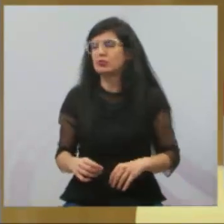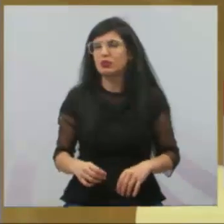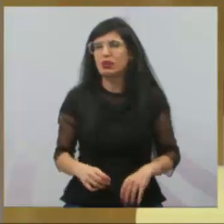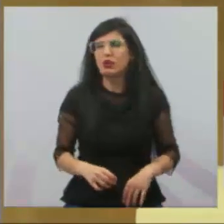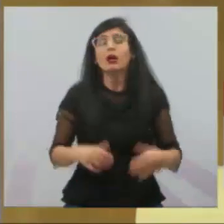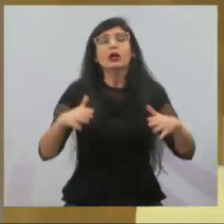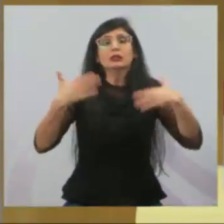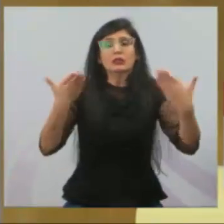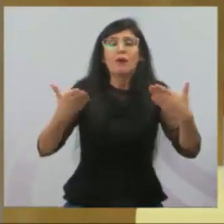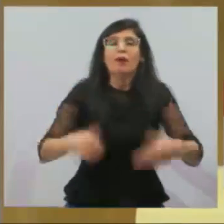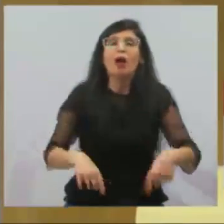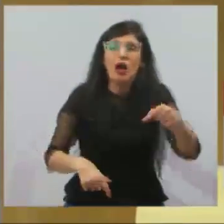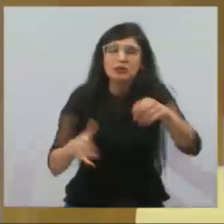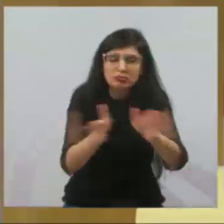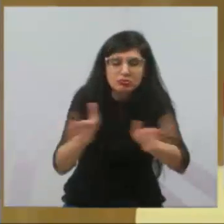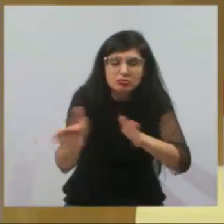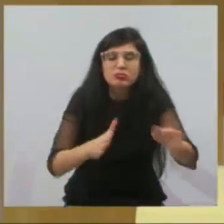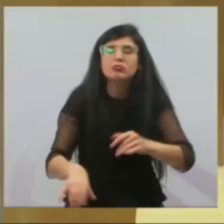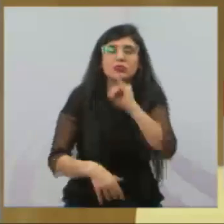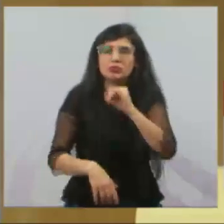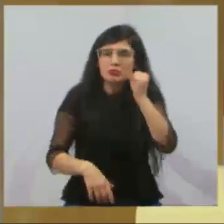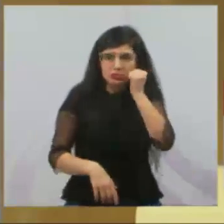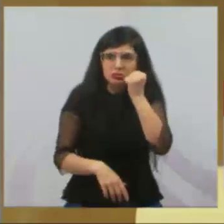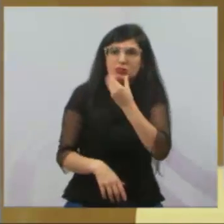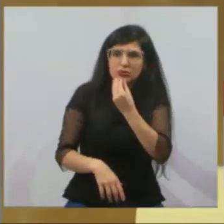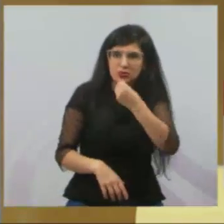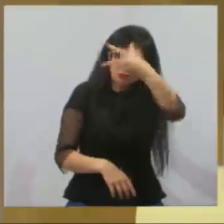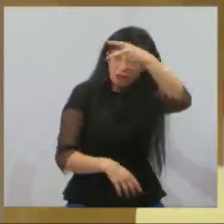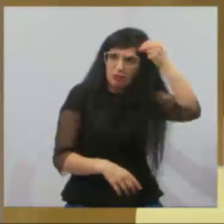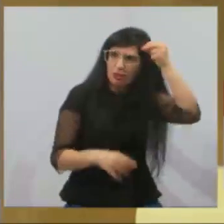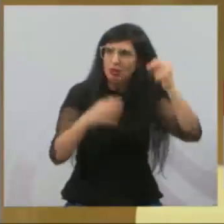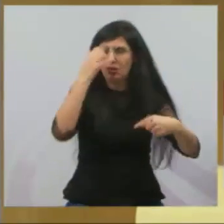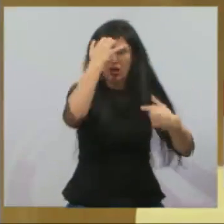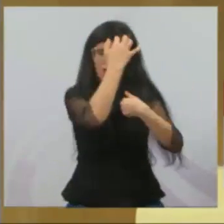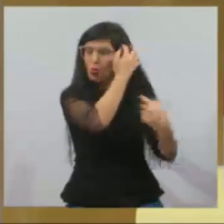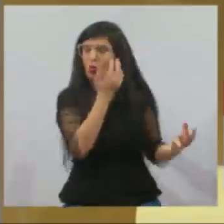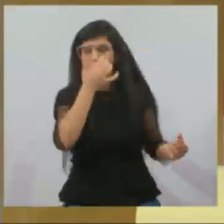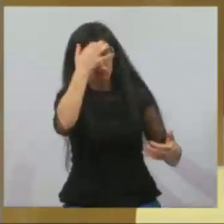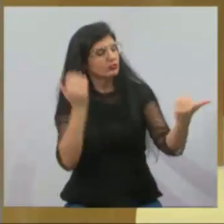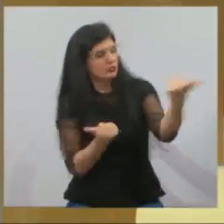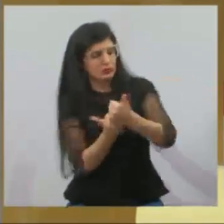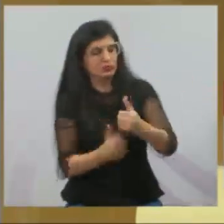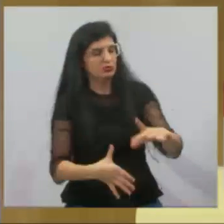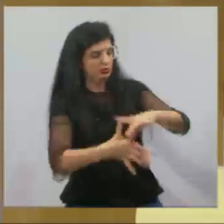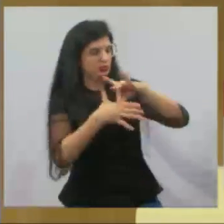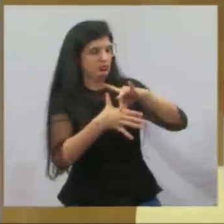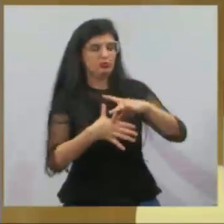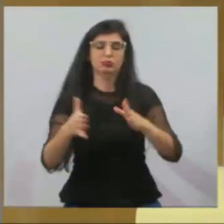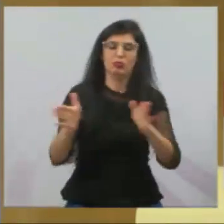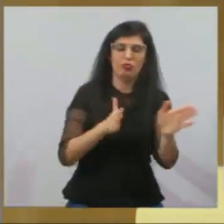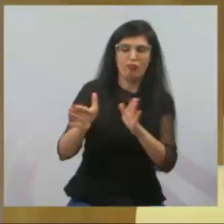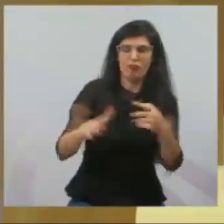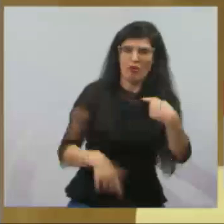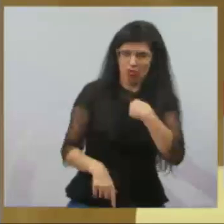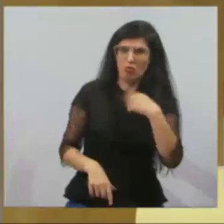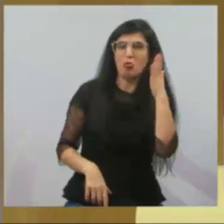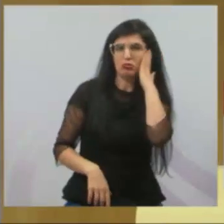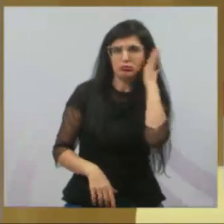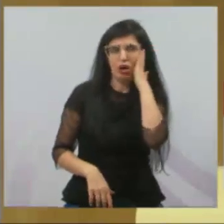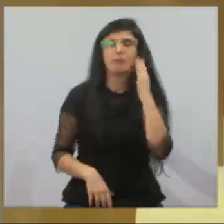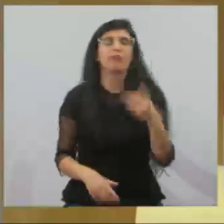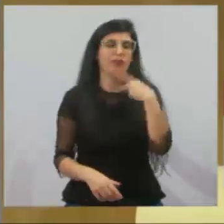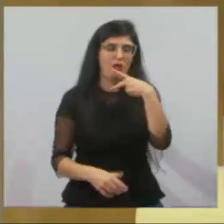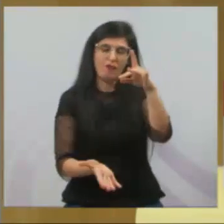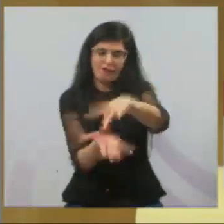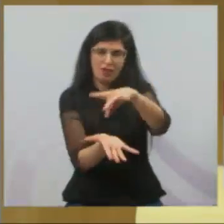do prefeito Isaías, o qual eu sou aqui vice-líder de governo e falo com muita propriedade, porque eu estou apenas falando a verdade